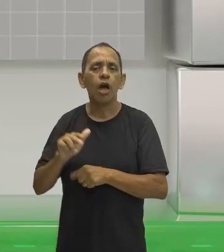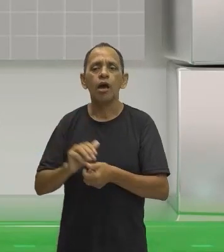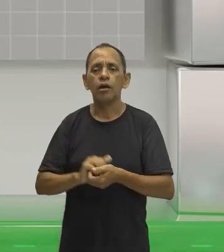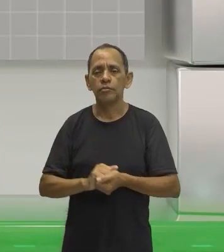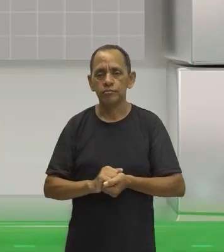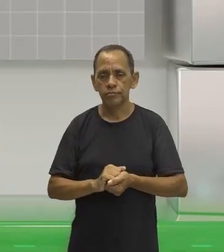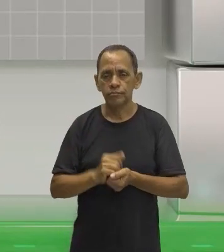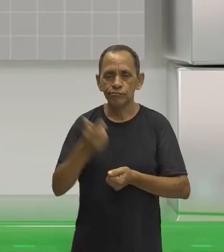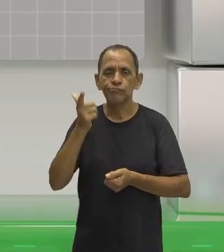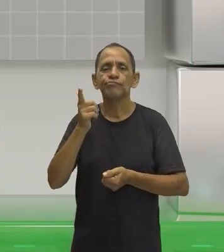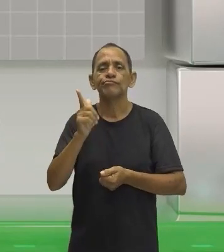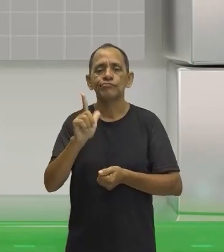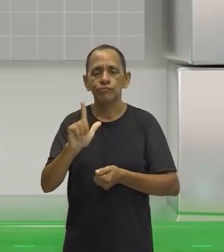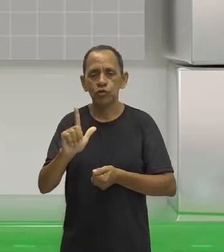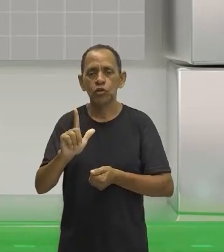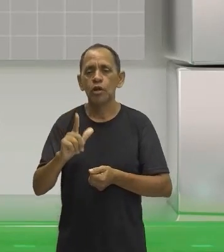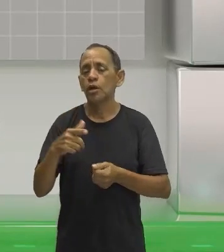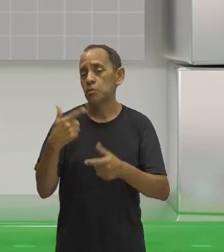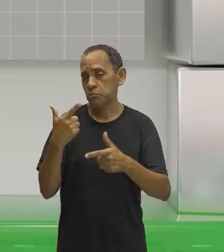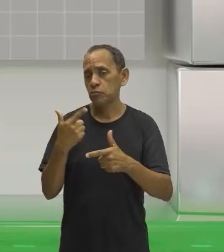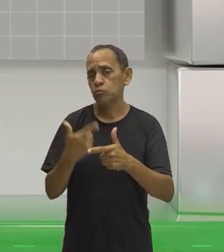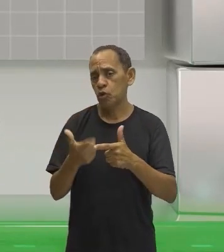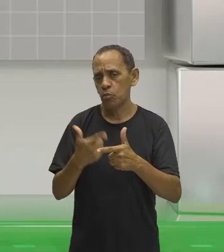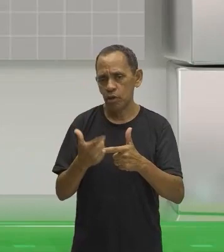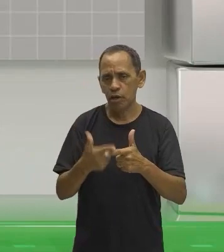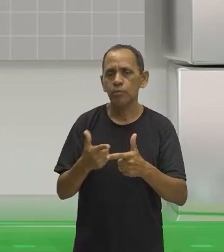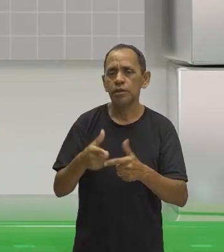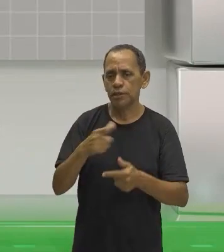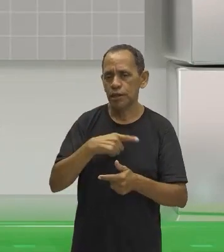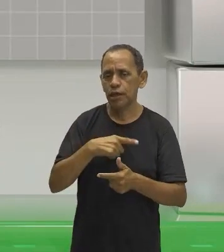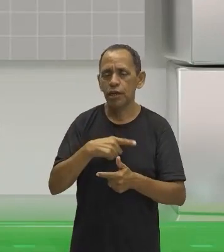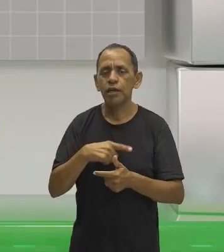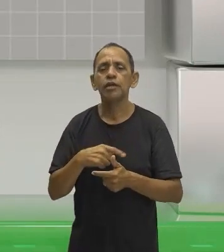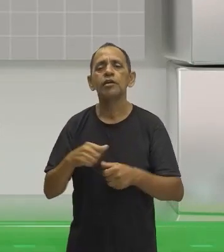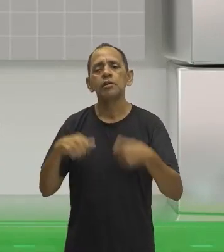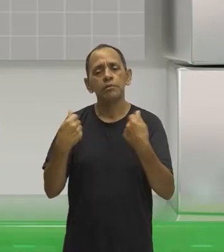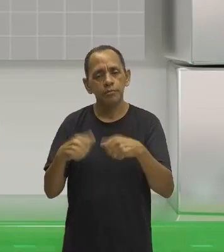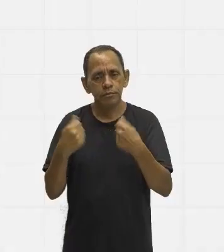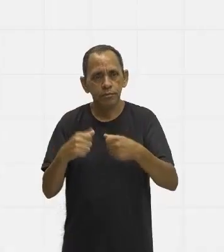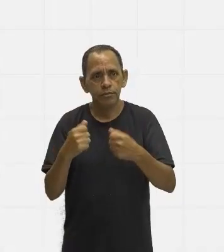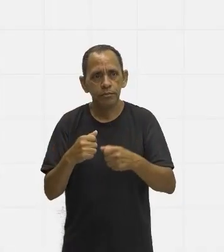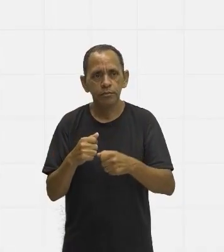sanar essa dificuldade. Porque na cartela seguinte, por favor, se você puder...